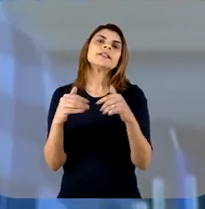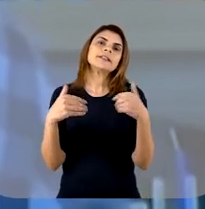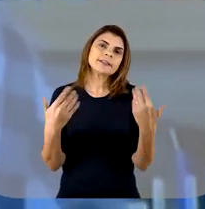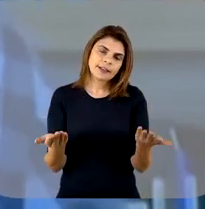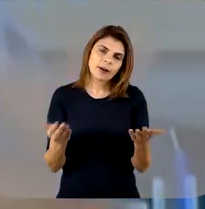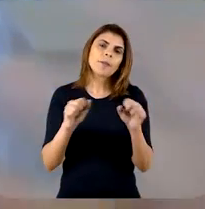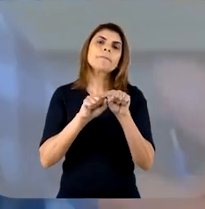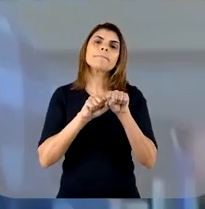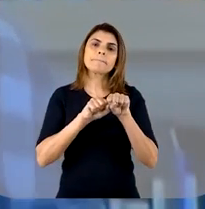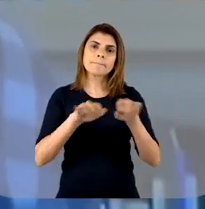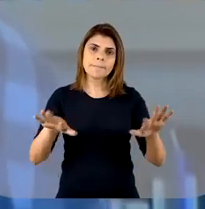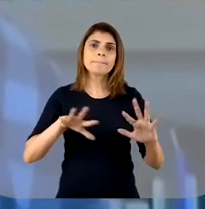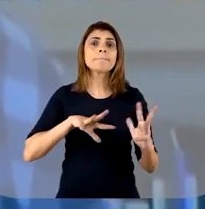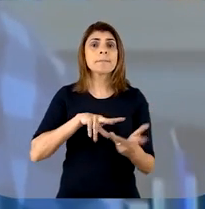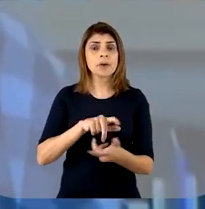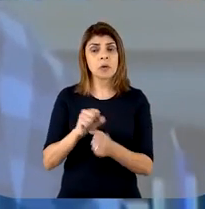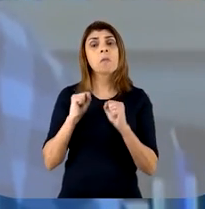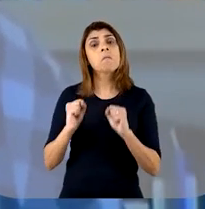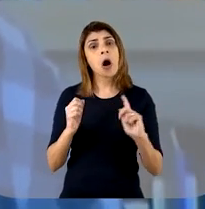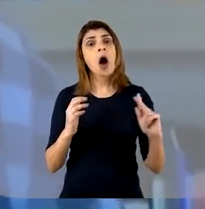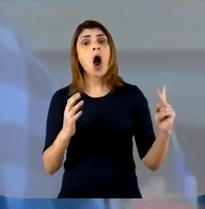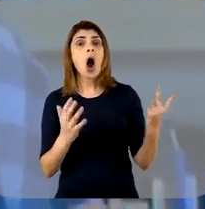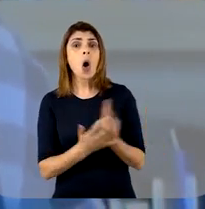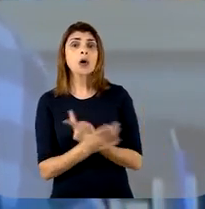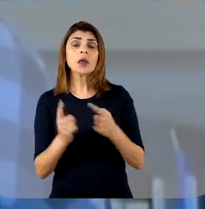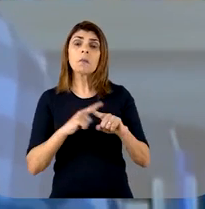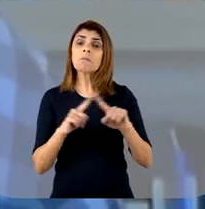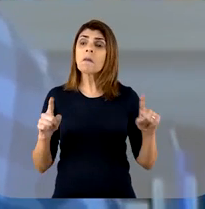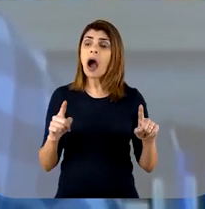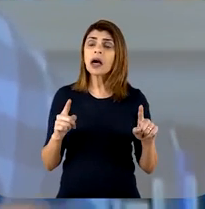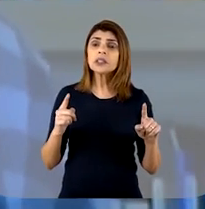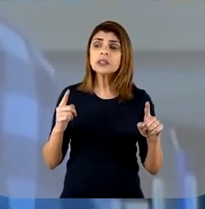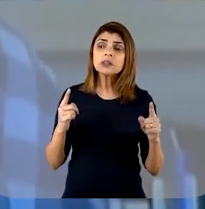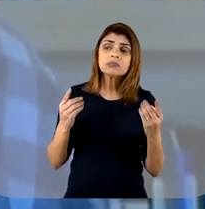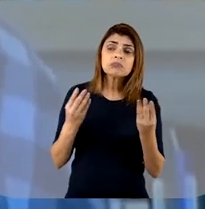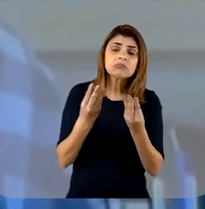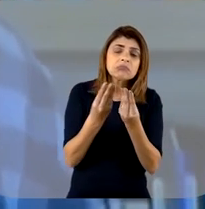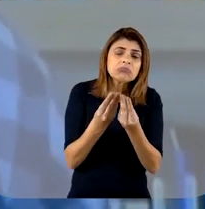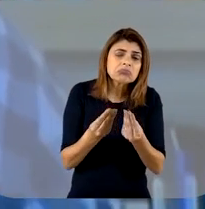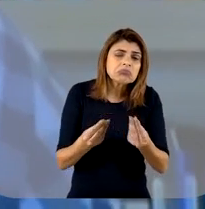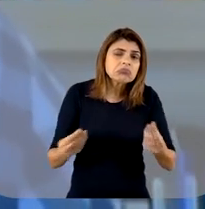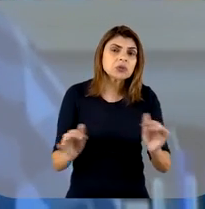a pandemia ocorre no continente, mas de uma forma mais silenciosa.